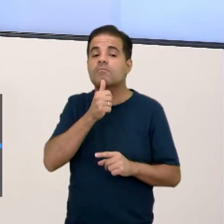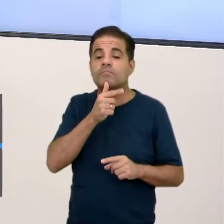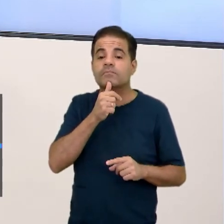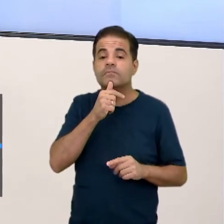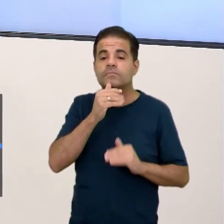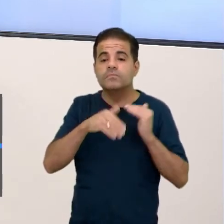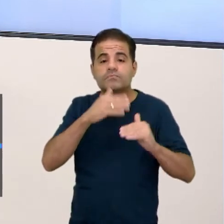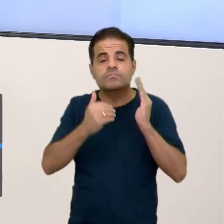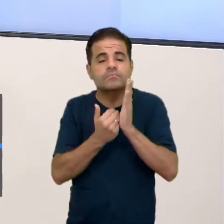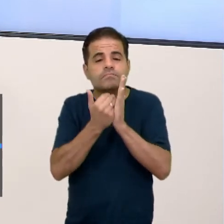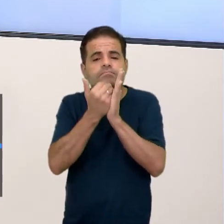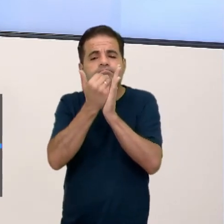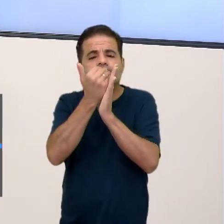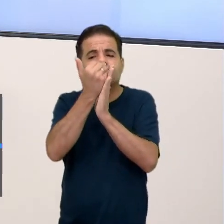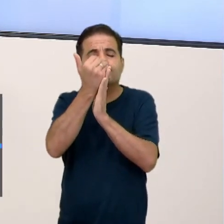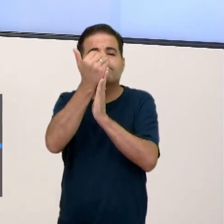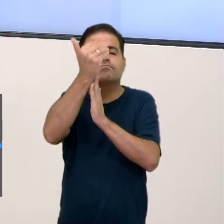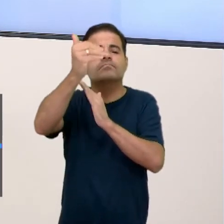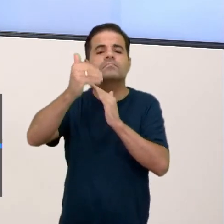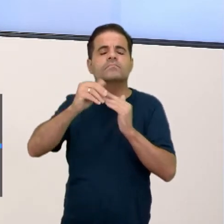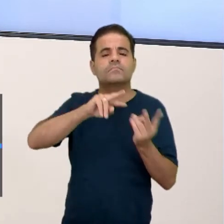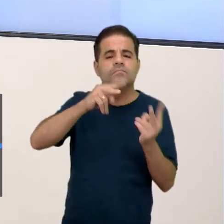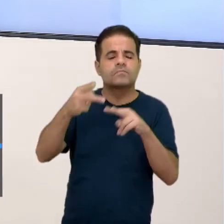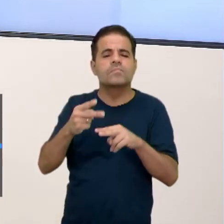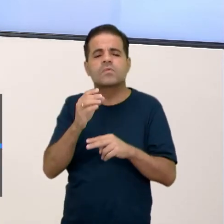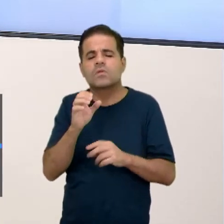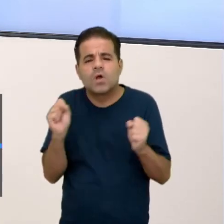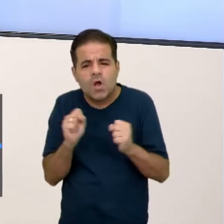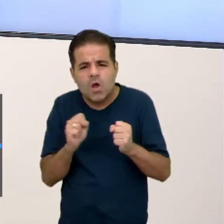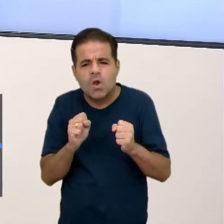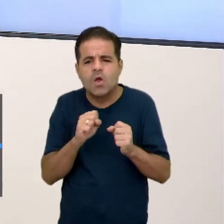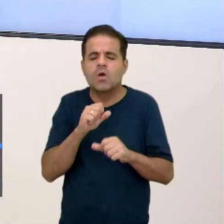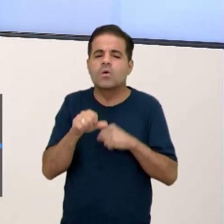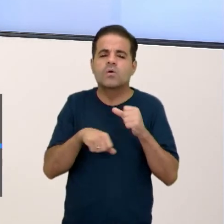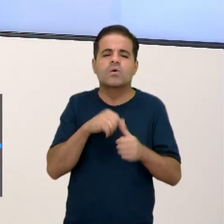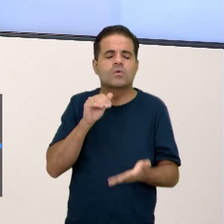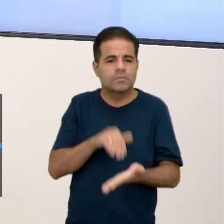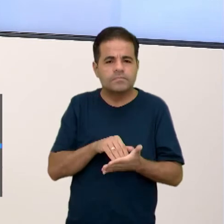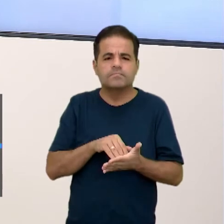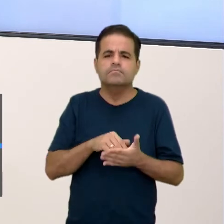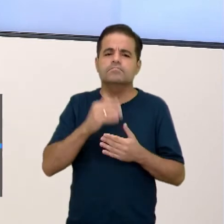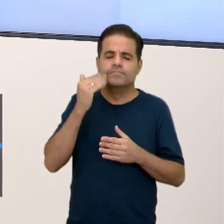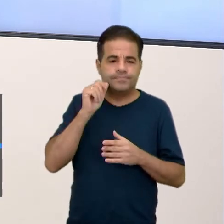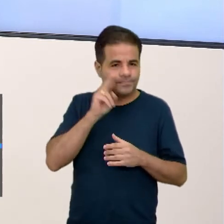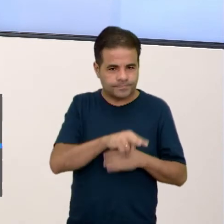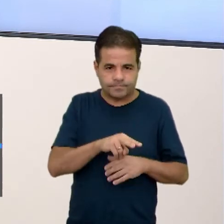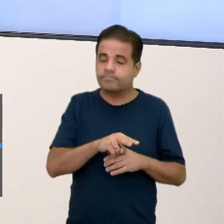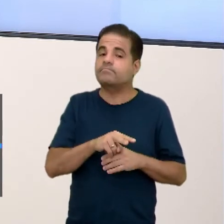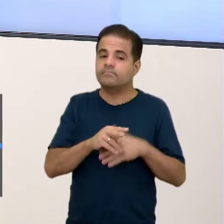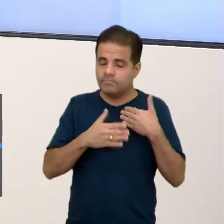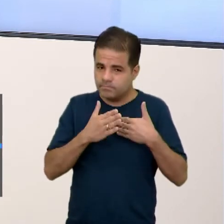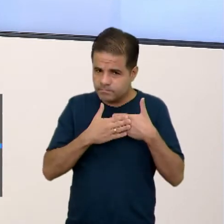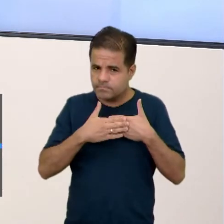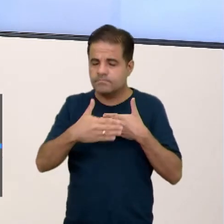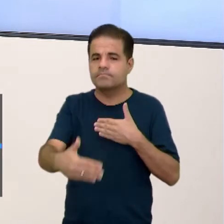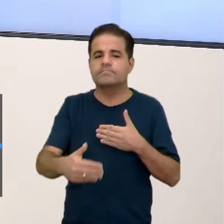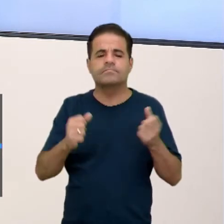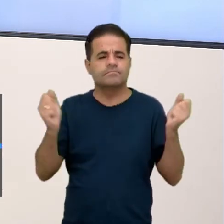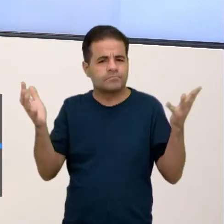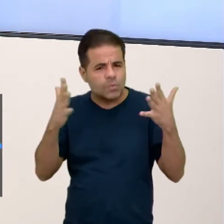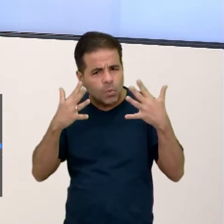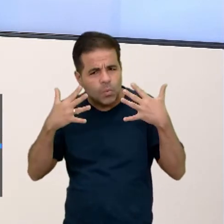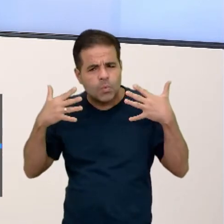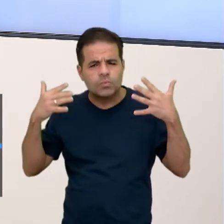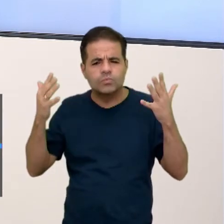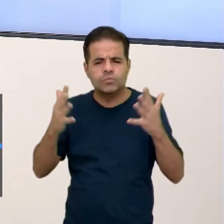e aumentando, né? Passa por calor sensível, virando calor latente, como a gente viu, e pá, começa a virar vapor. Tá